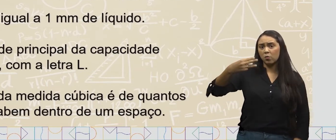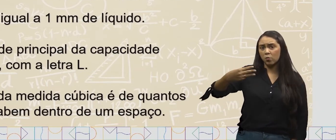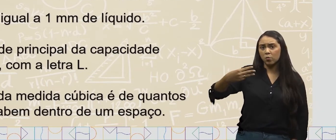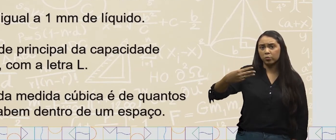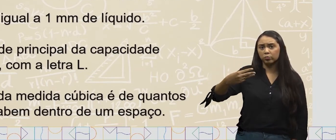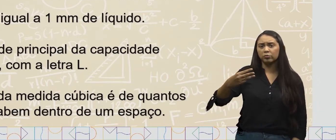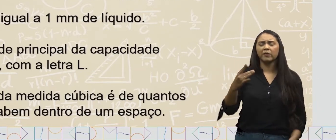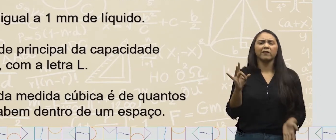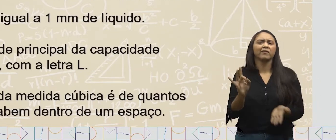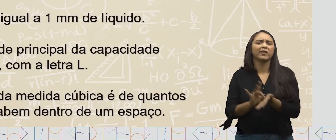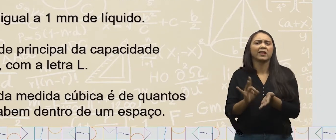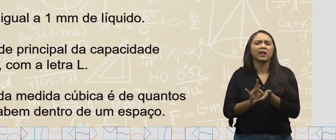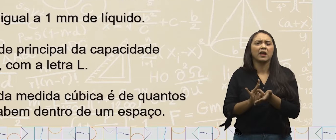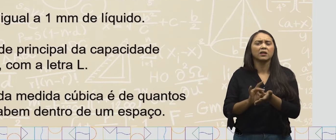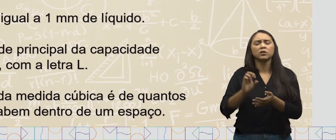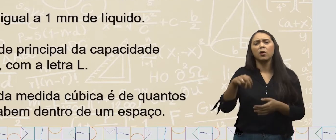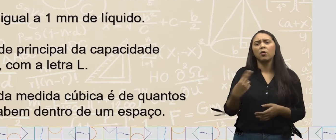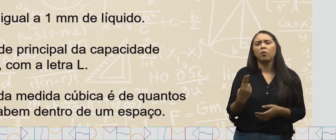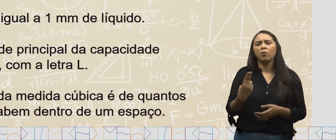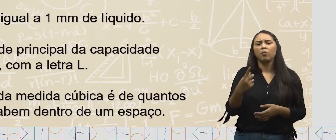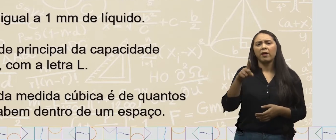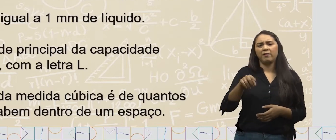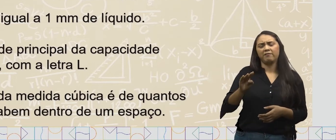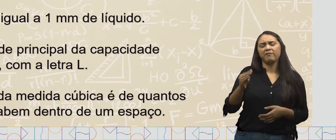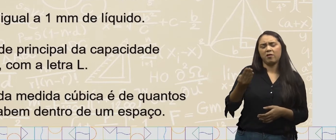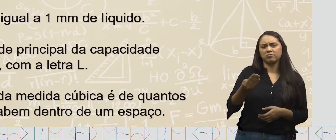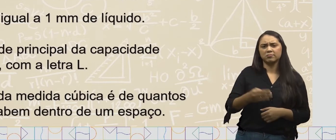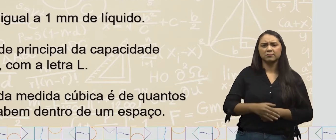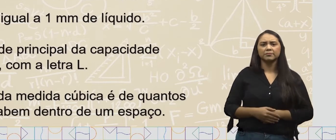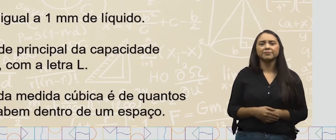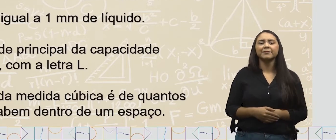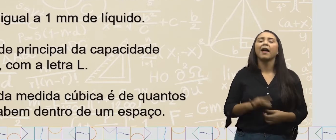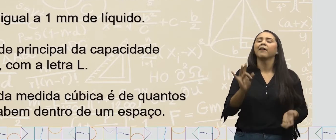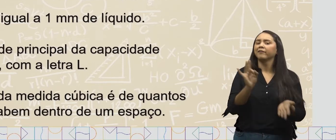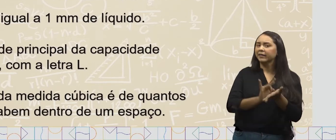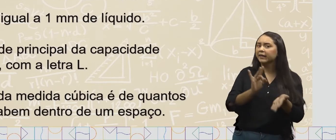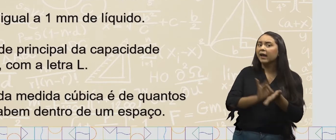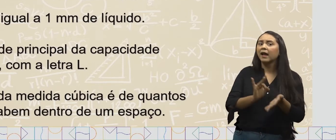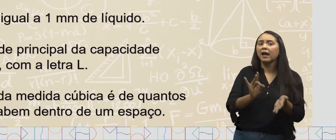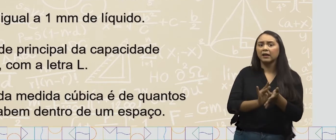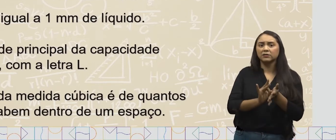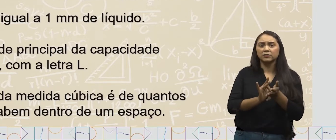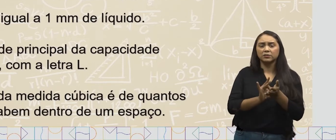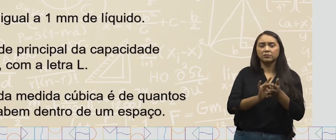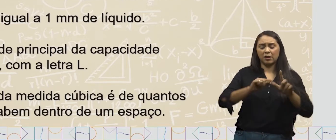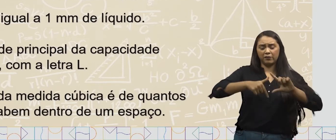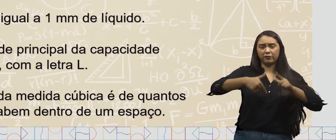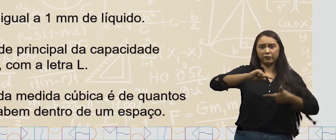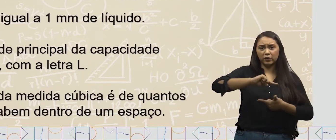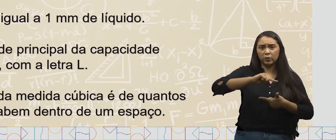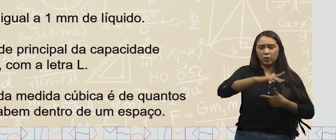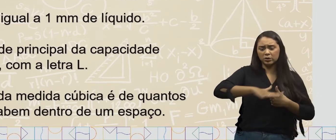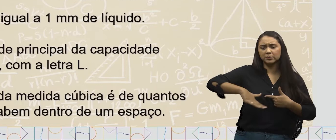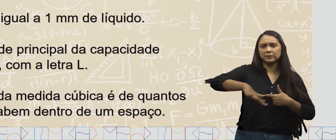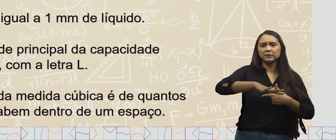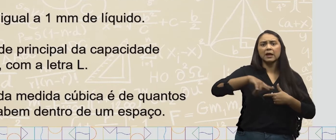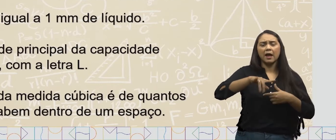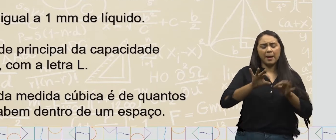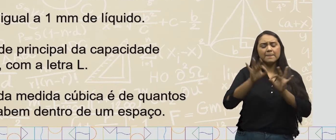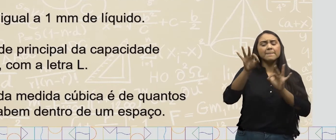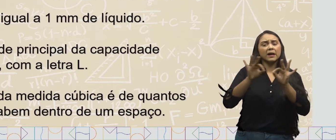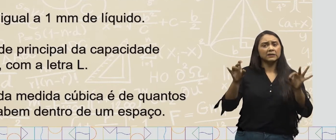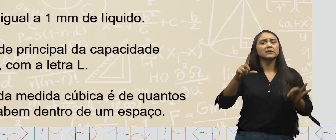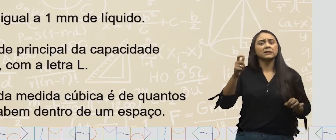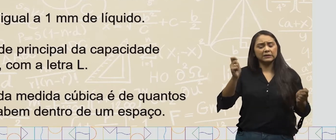é verdadeiro ou é falso? Vamos à resposta? Verdadeiro. As figuras geométricas espaciais, elas vão medir